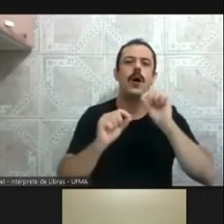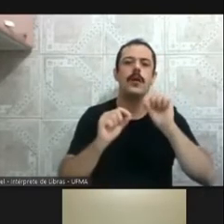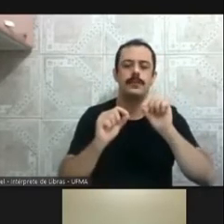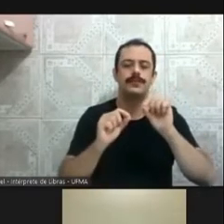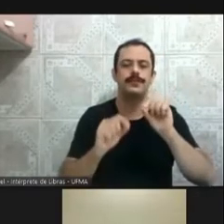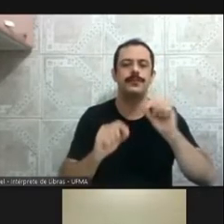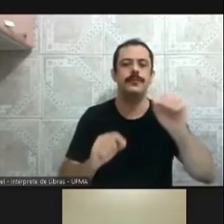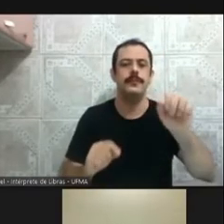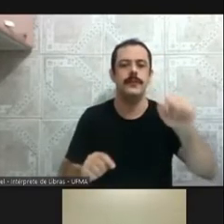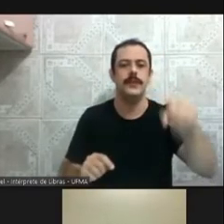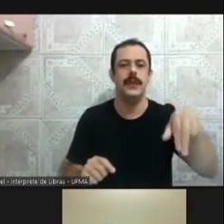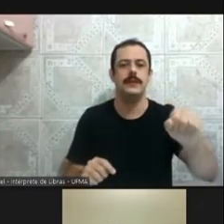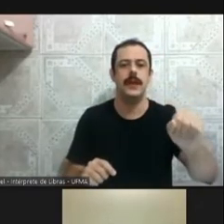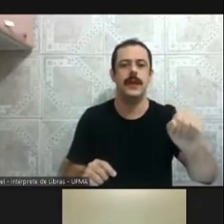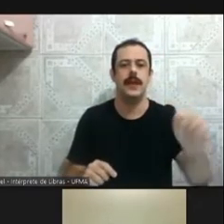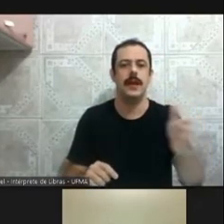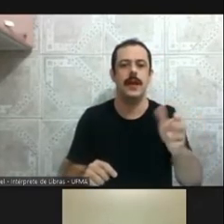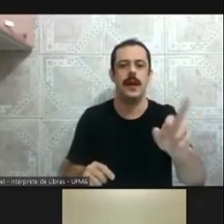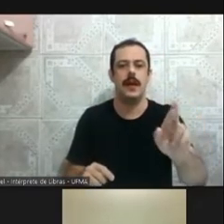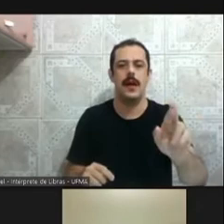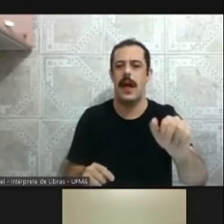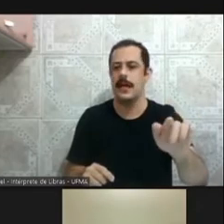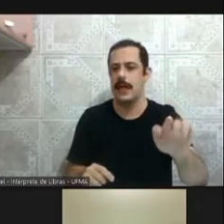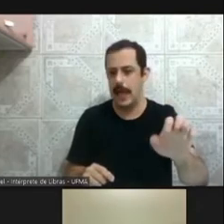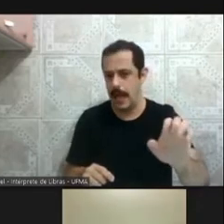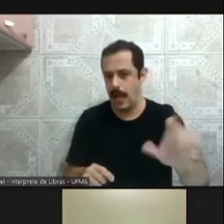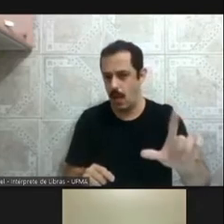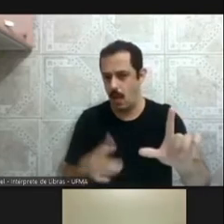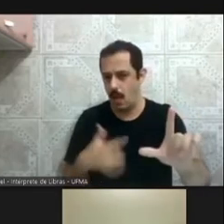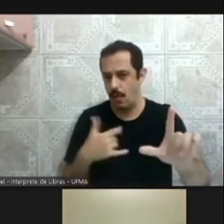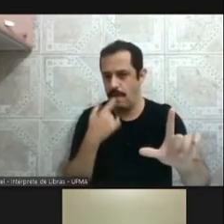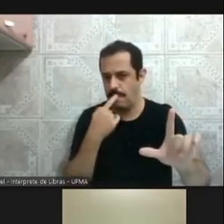Raquel dava aqui a sua contribuição,